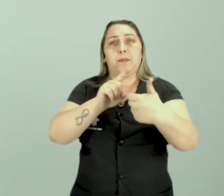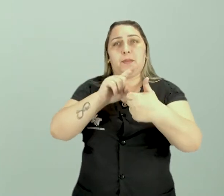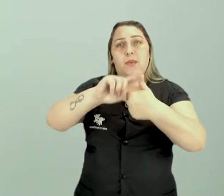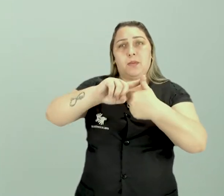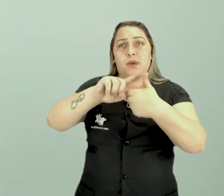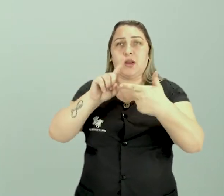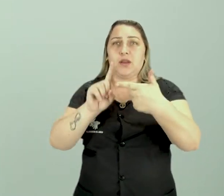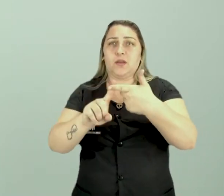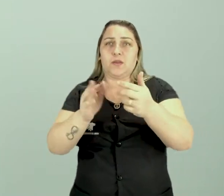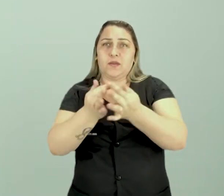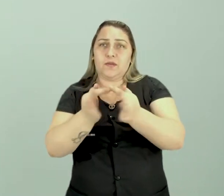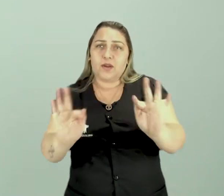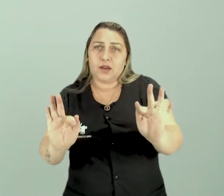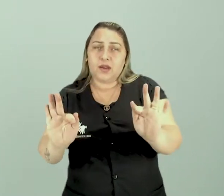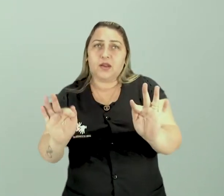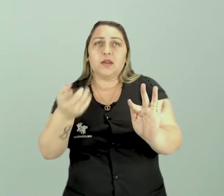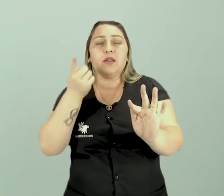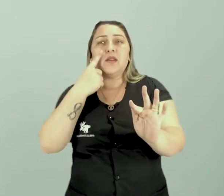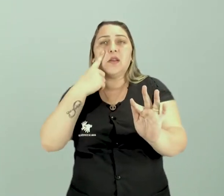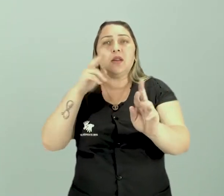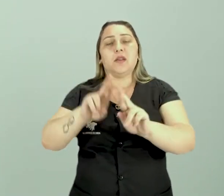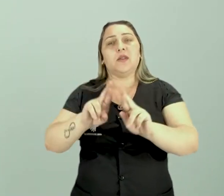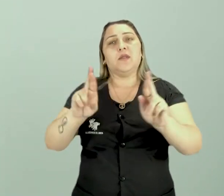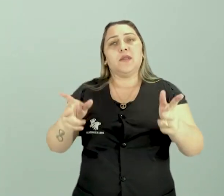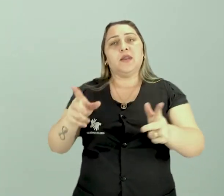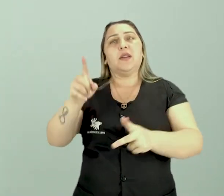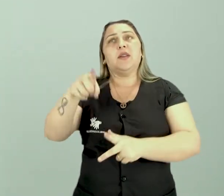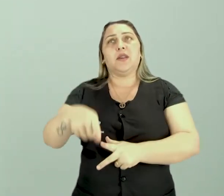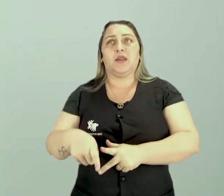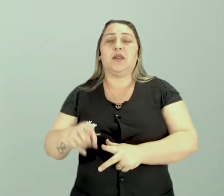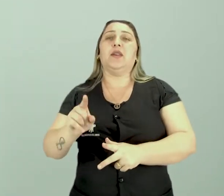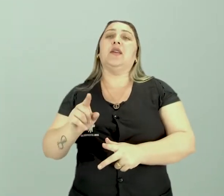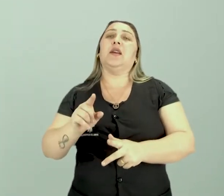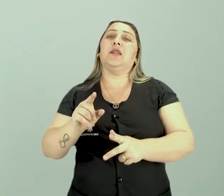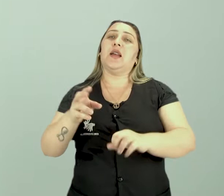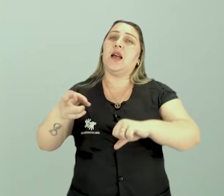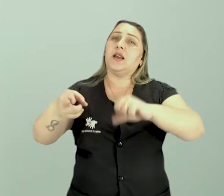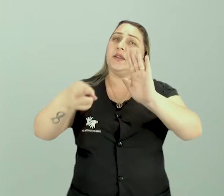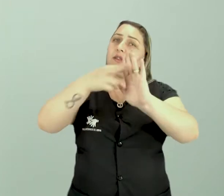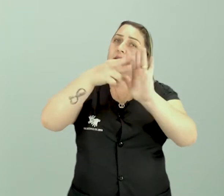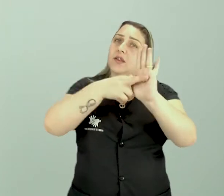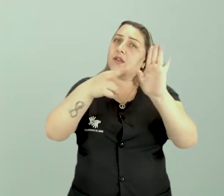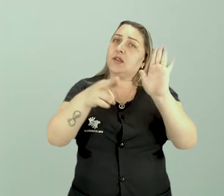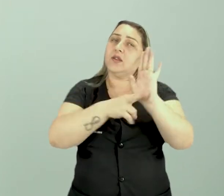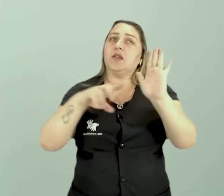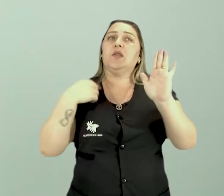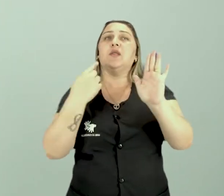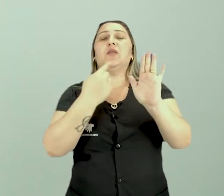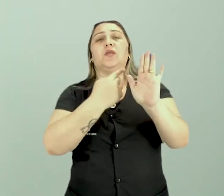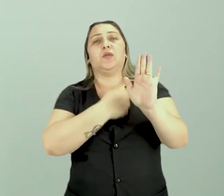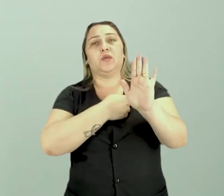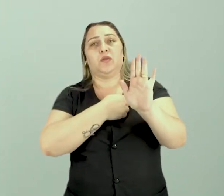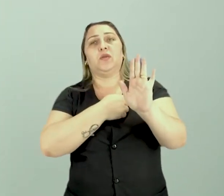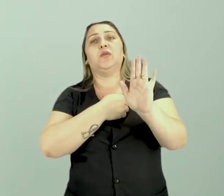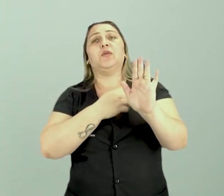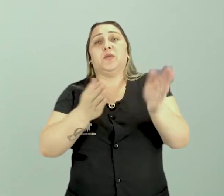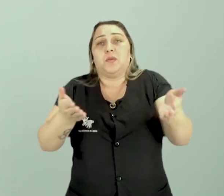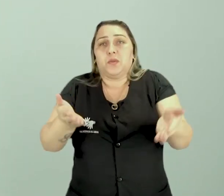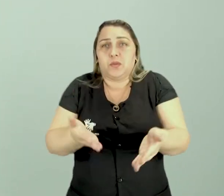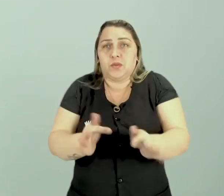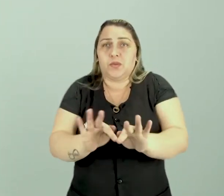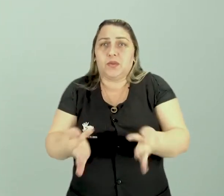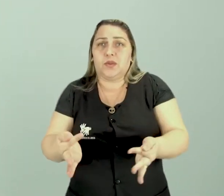e a segunda frase? Então, essa diferença é justamente aquilo que rege as regras do nosso simple present que nós já aprendemos,